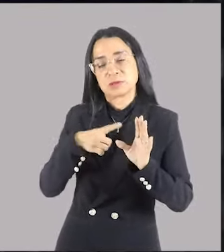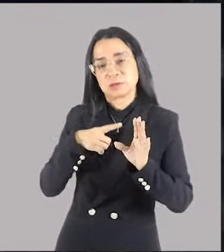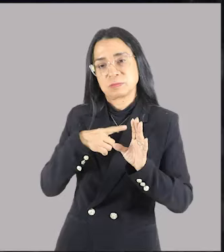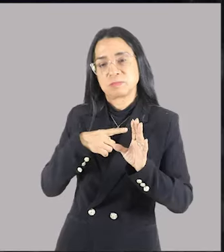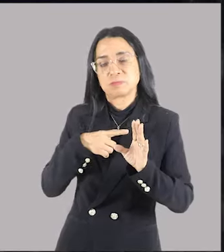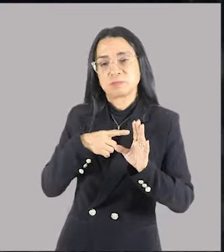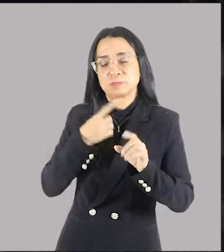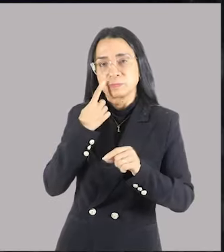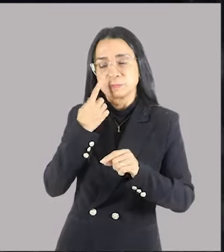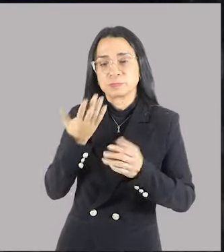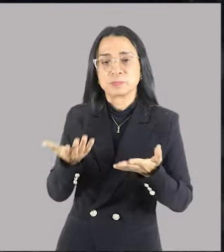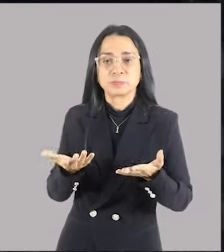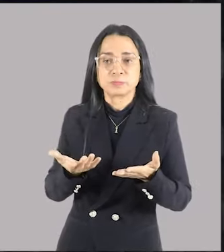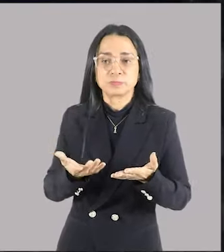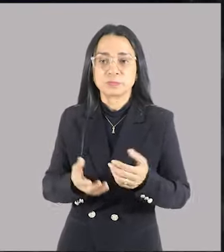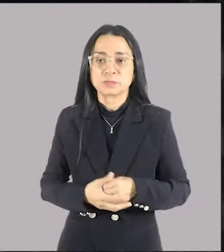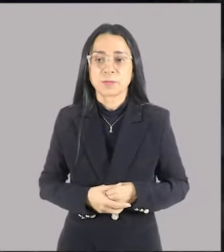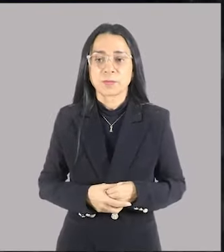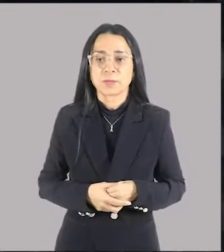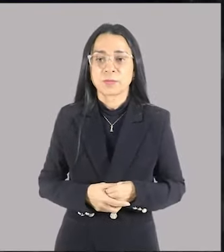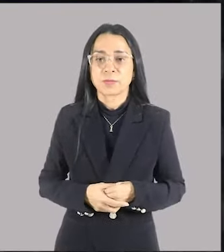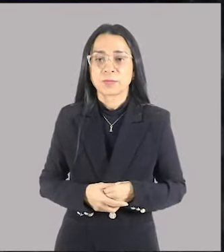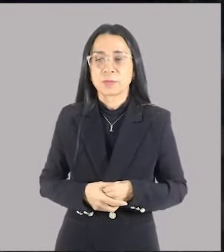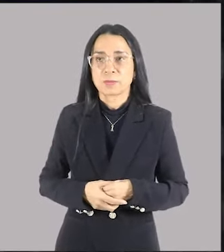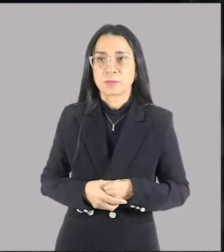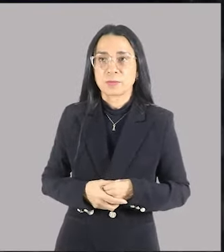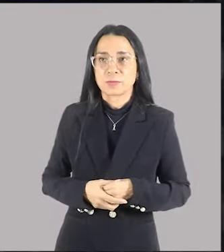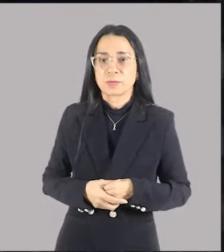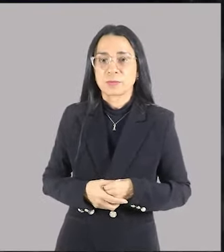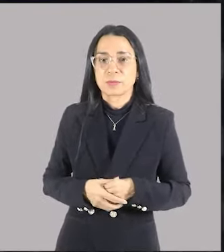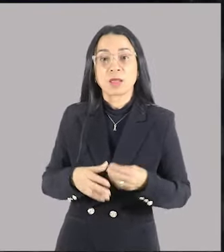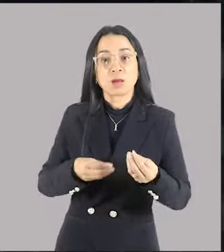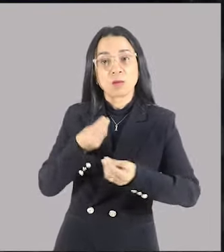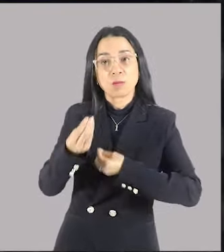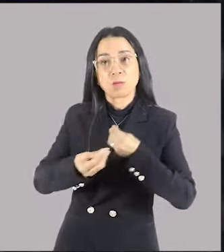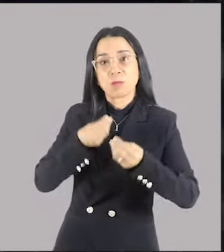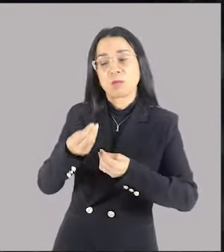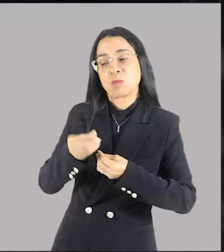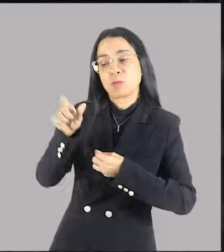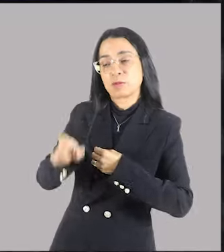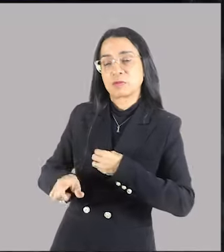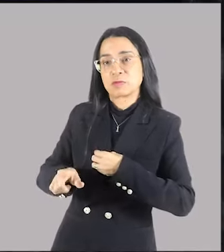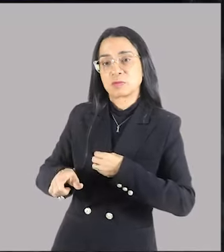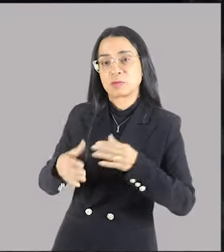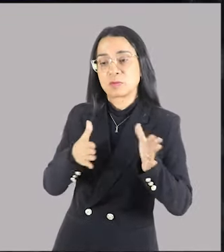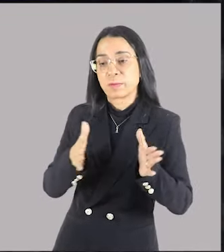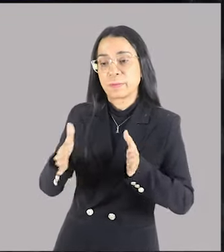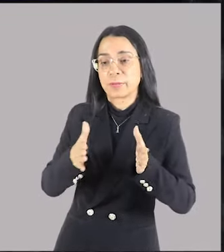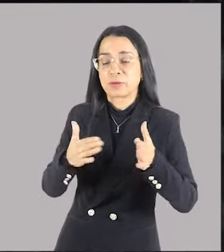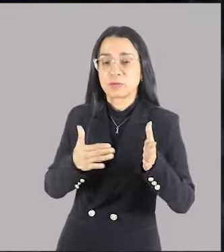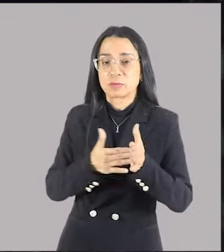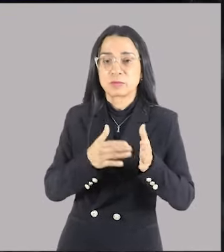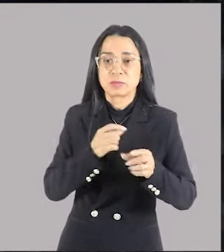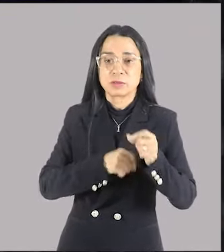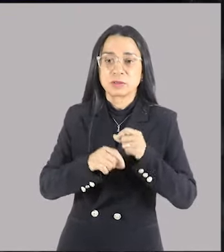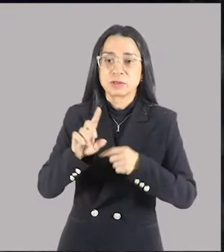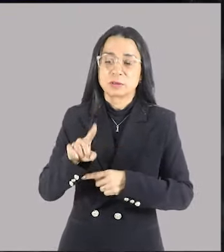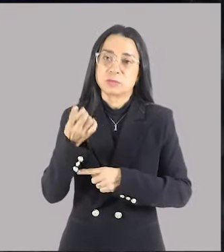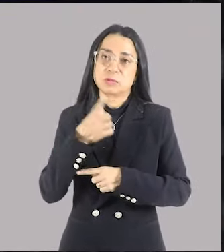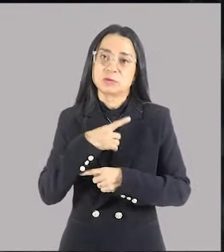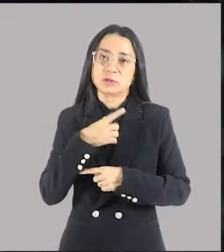passado nesse sentido há ali Maria funcionando como servidora temporária no entanto há posteriormente